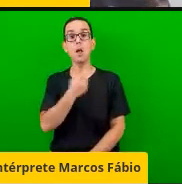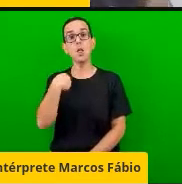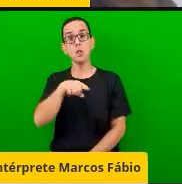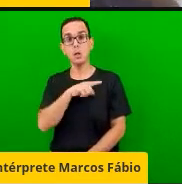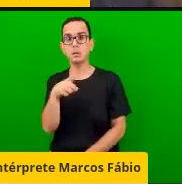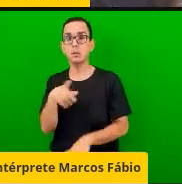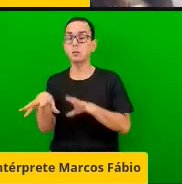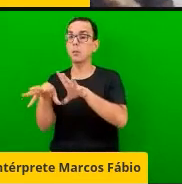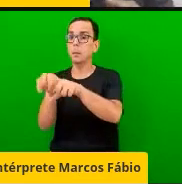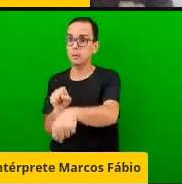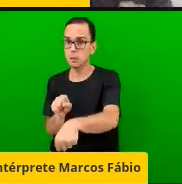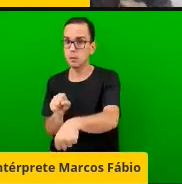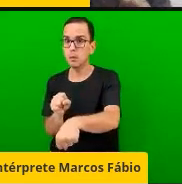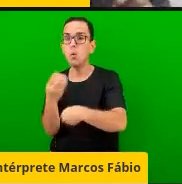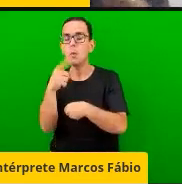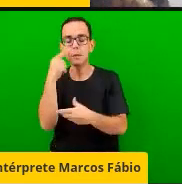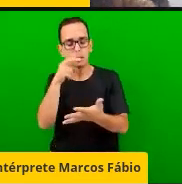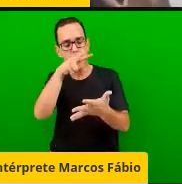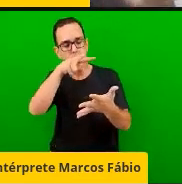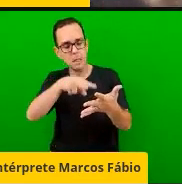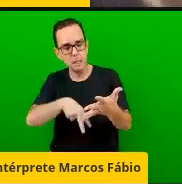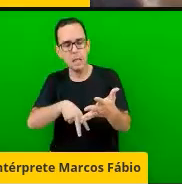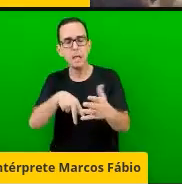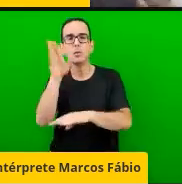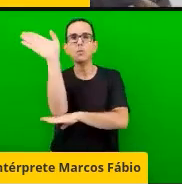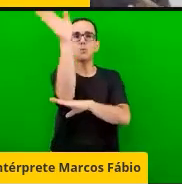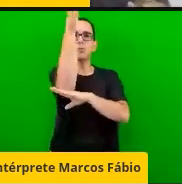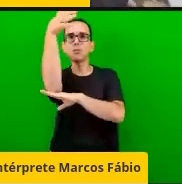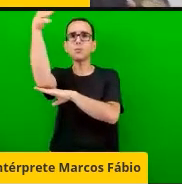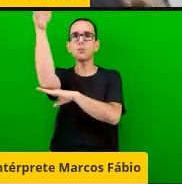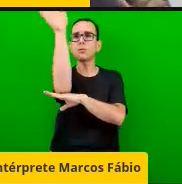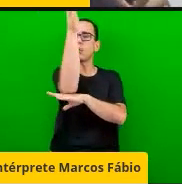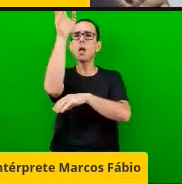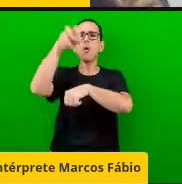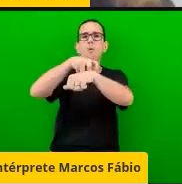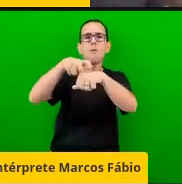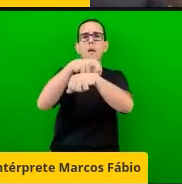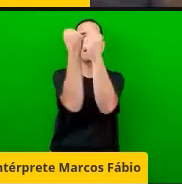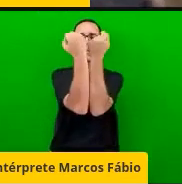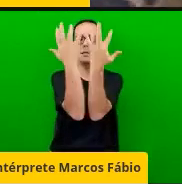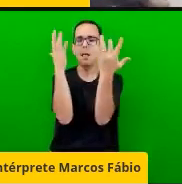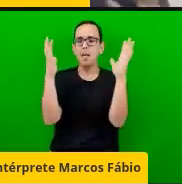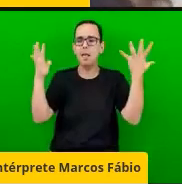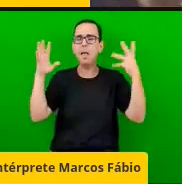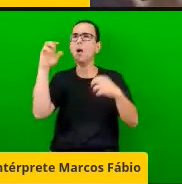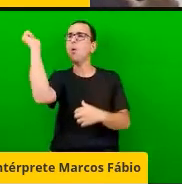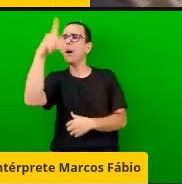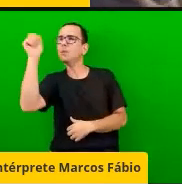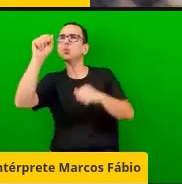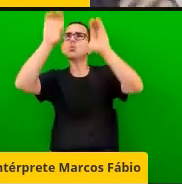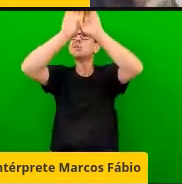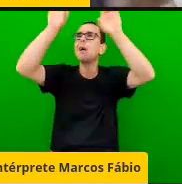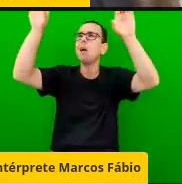exemplo, de quando você faz a leitura da bandeira, de dizer o verde das matas, né? o azul do céu,